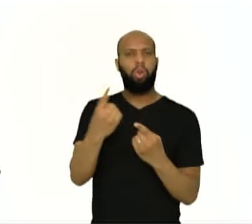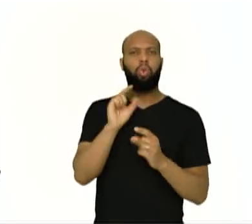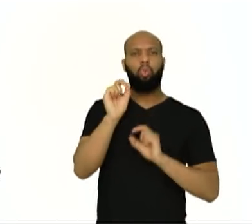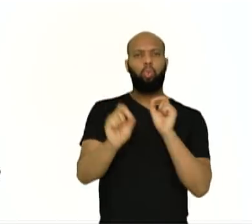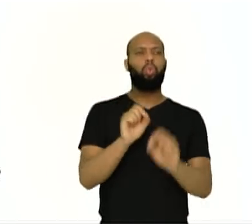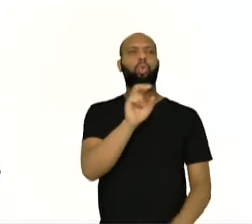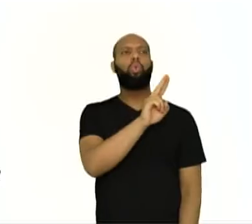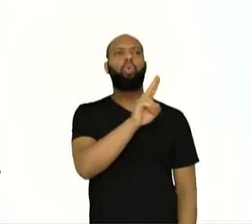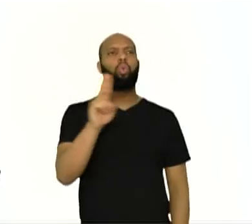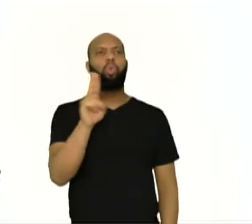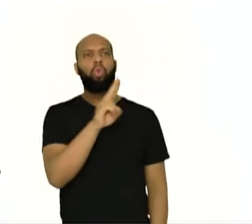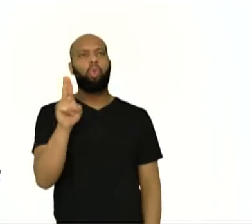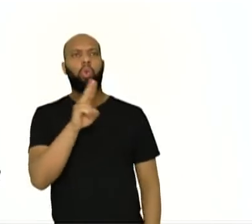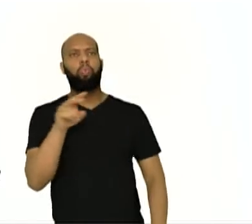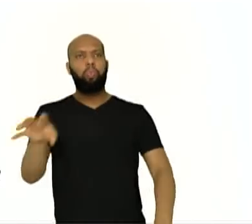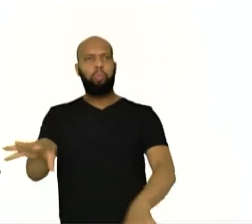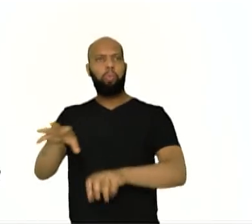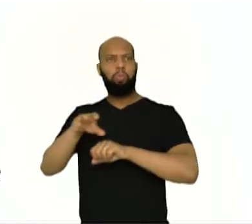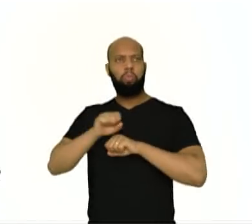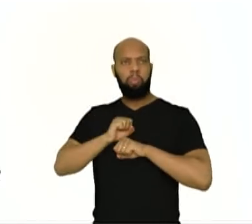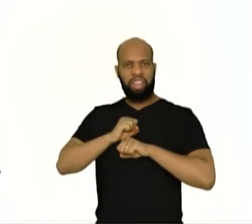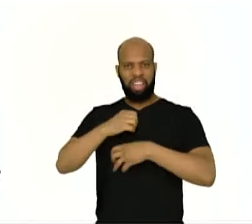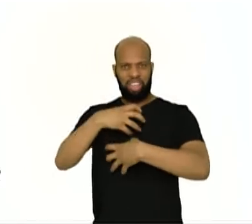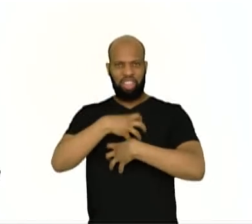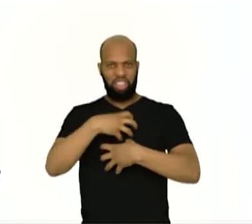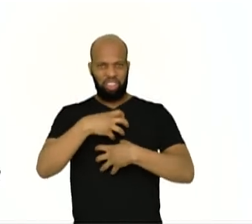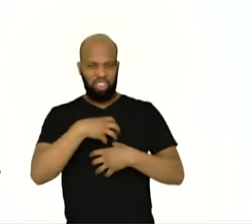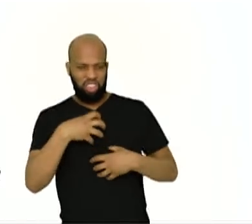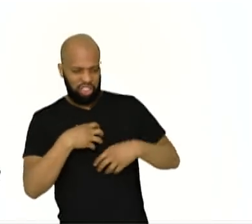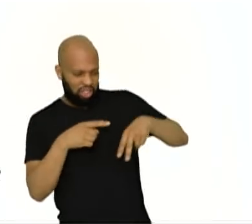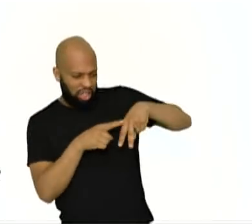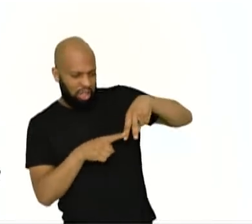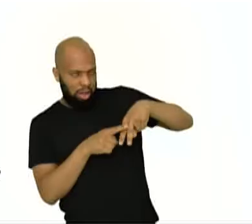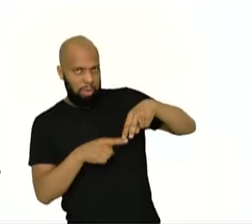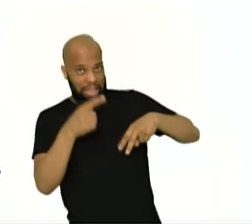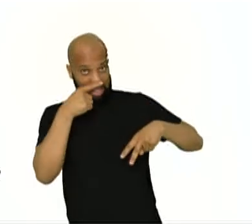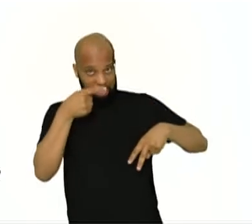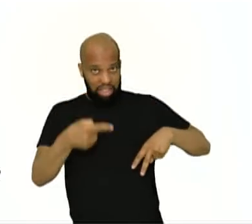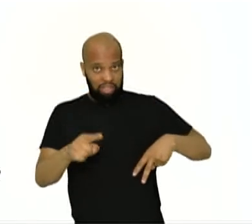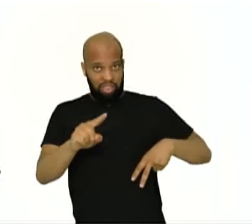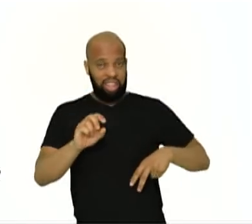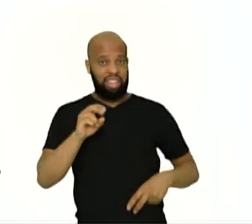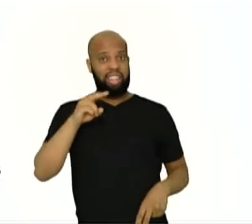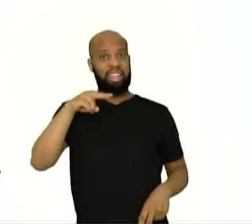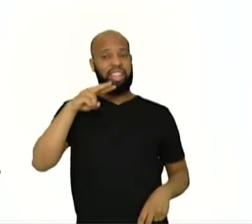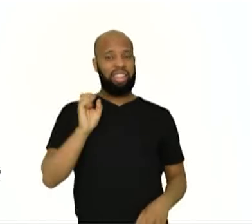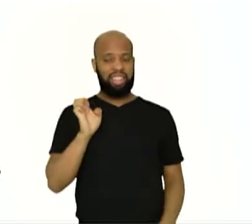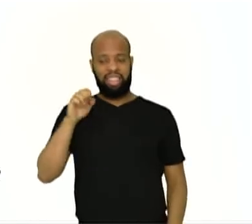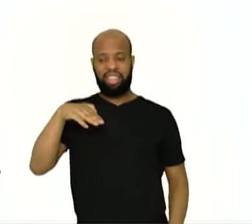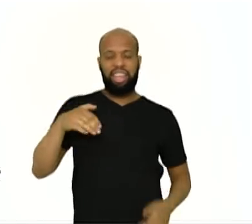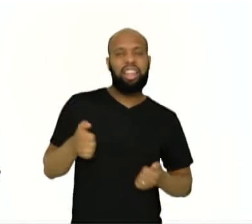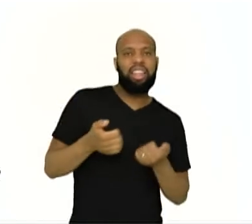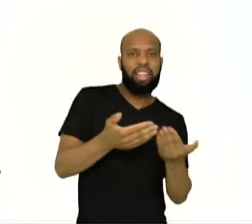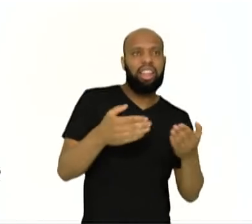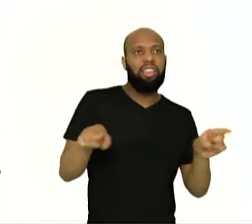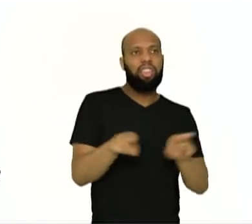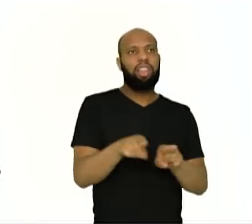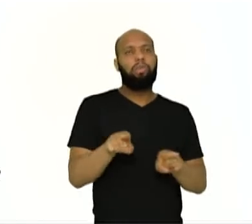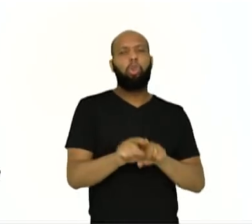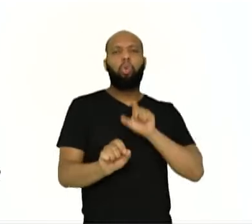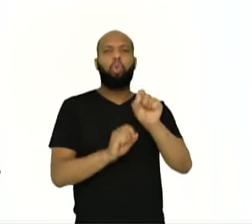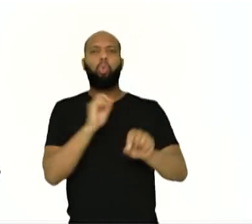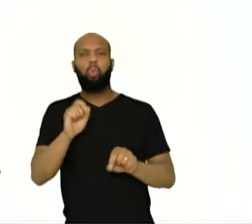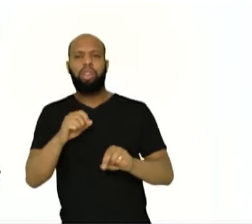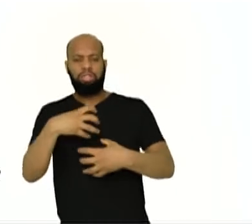causador da doença filariose? O seu vetor, quem transmite, quem leva e como, né, o que